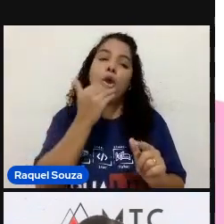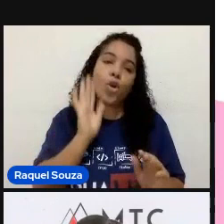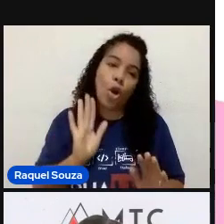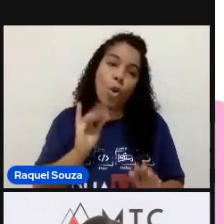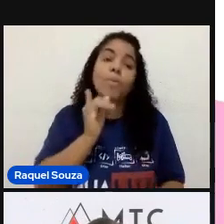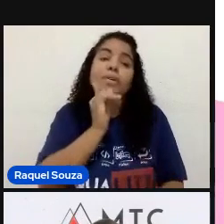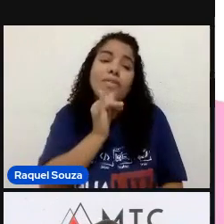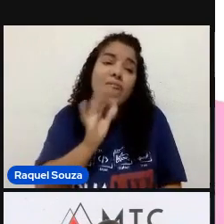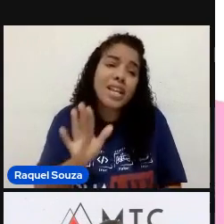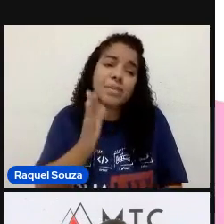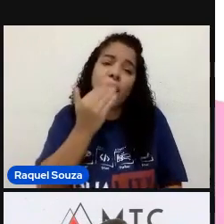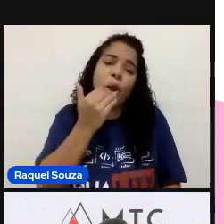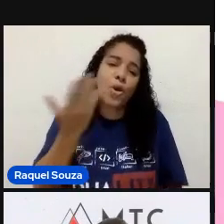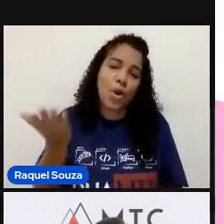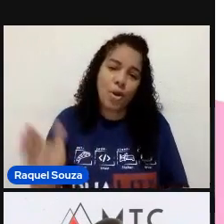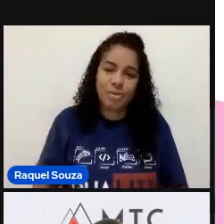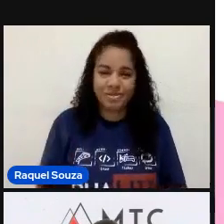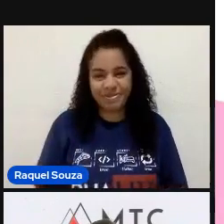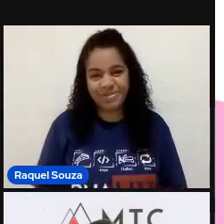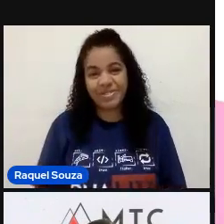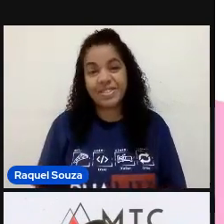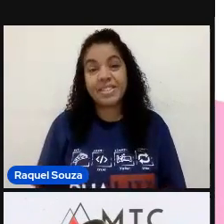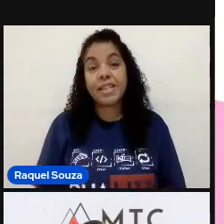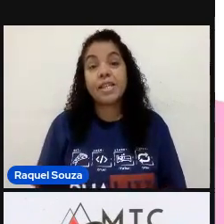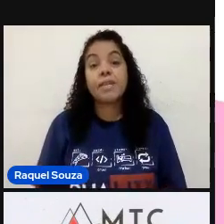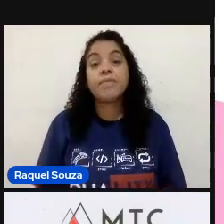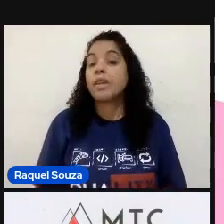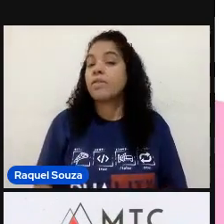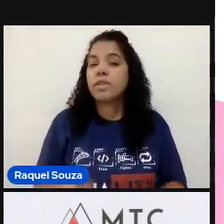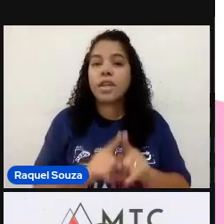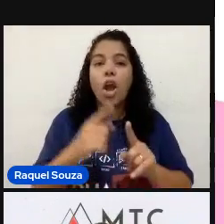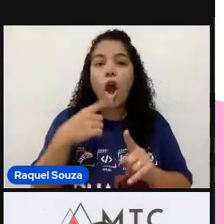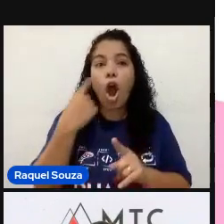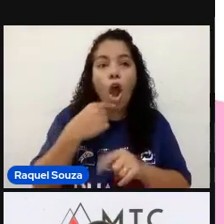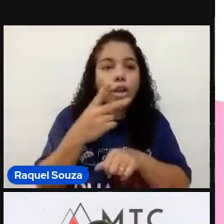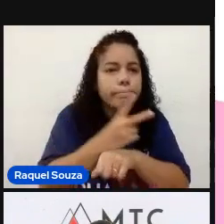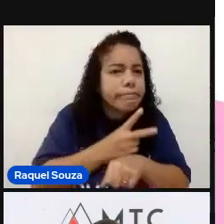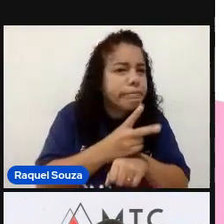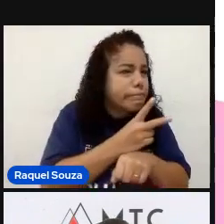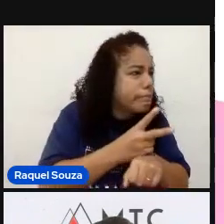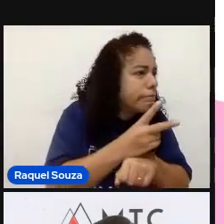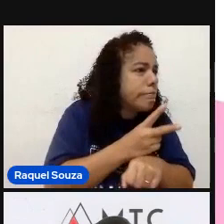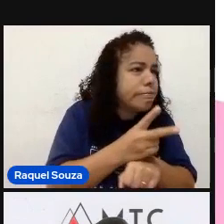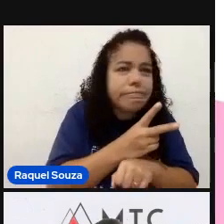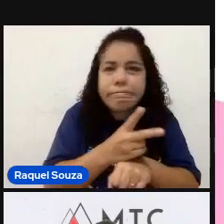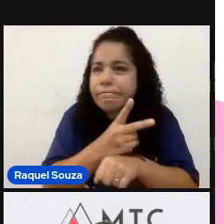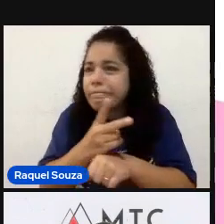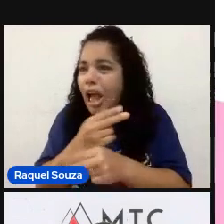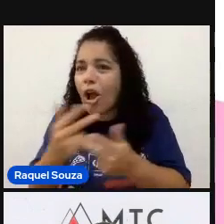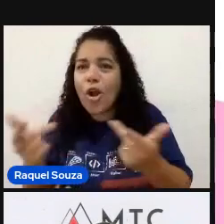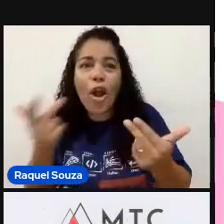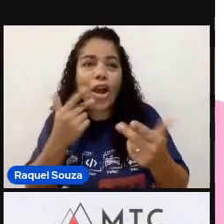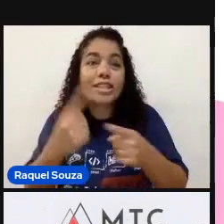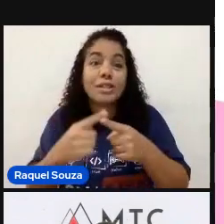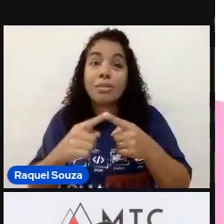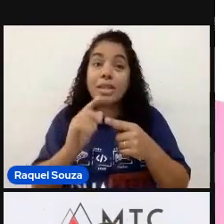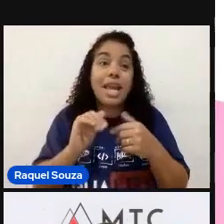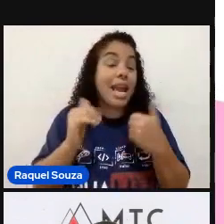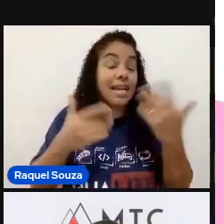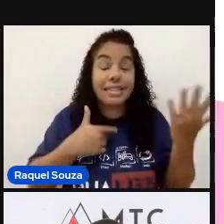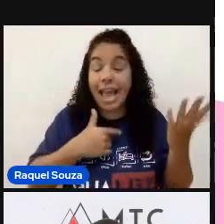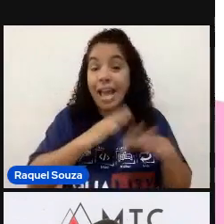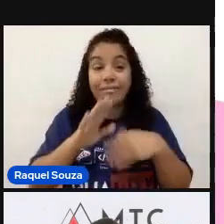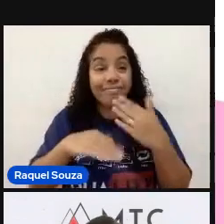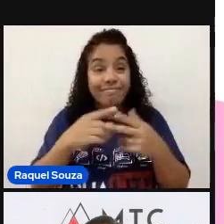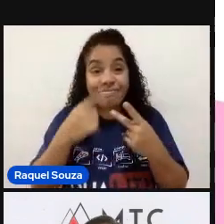Infelizmente, eu como. Gastar horas procurando coisas que estão fora do lugar. Isso é uma briga